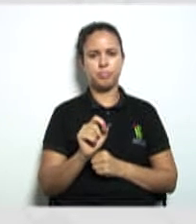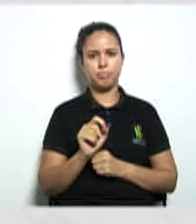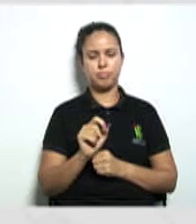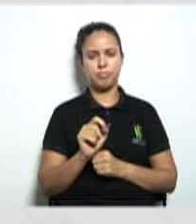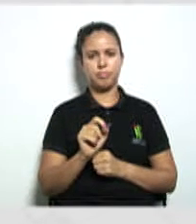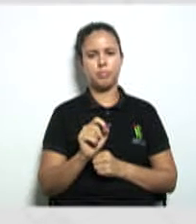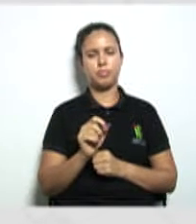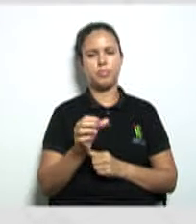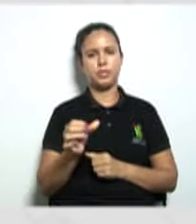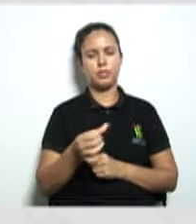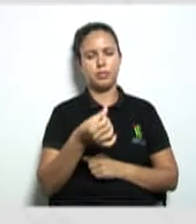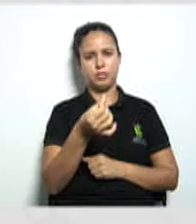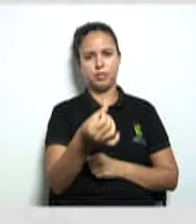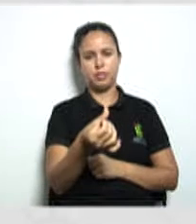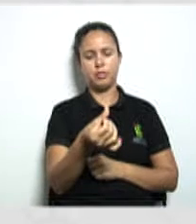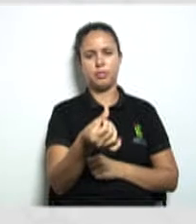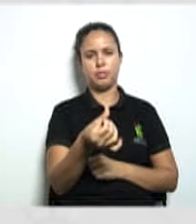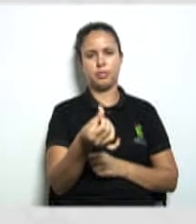ao 6º